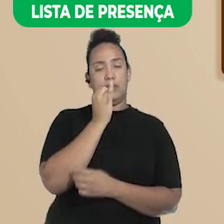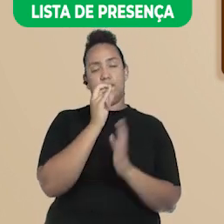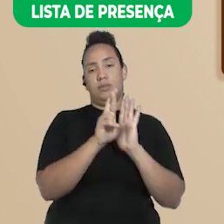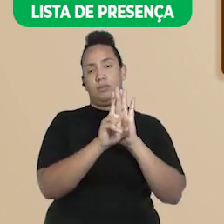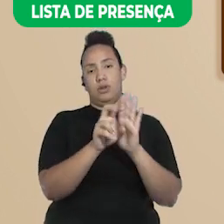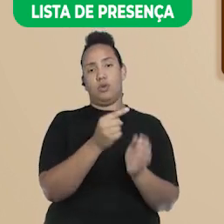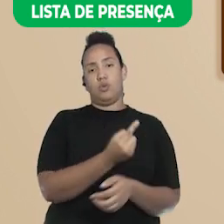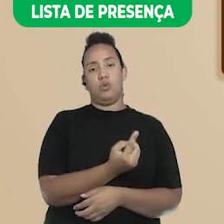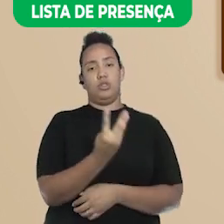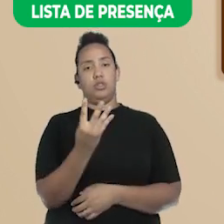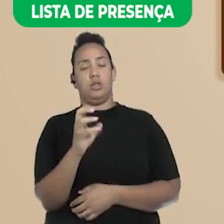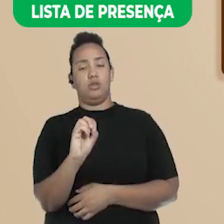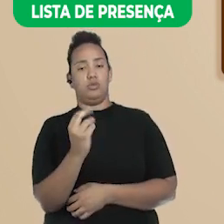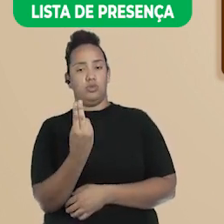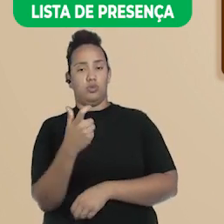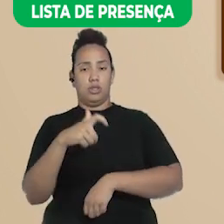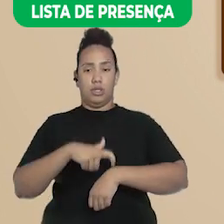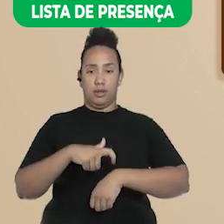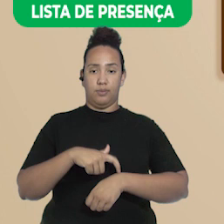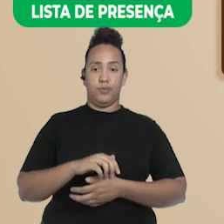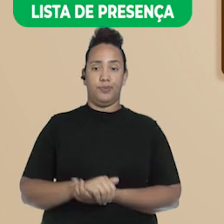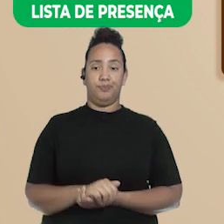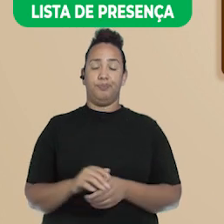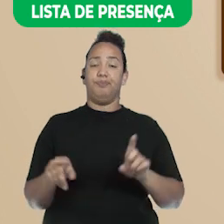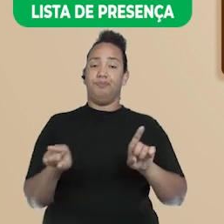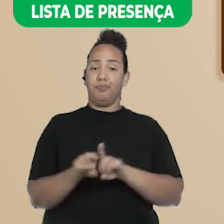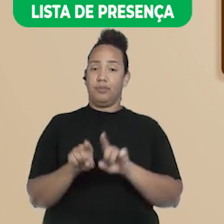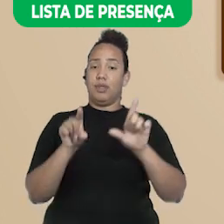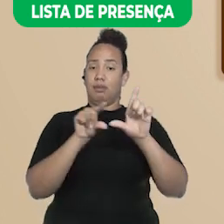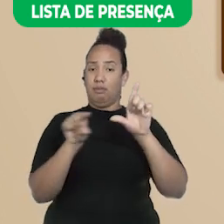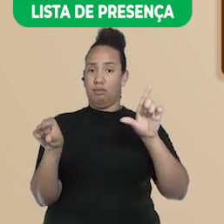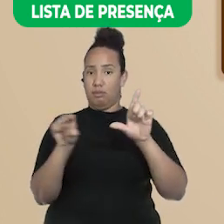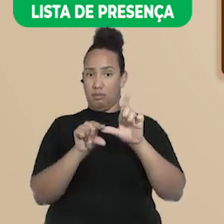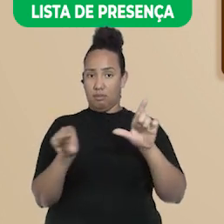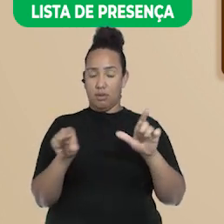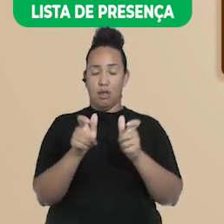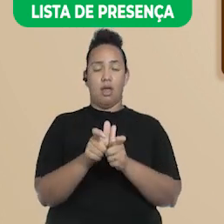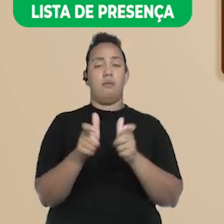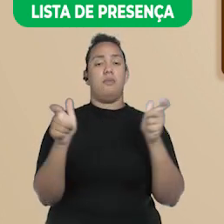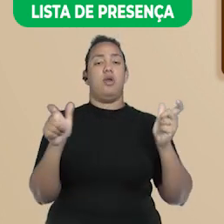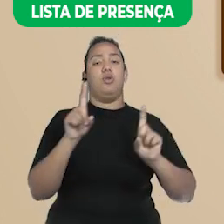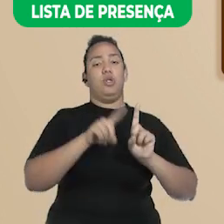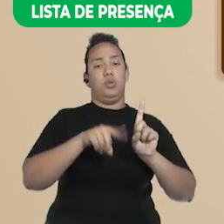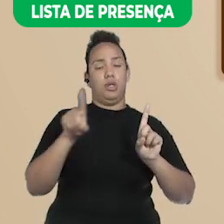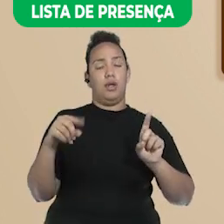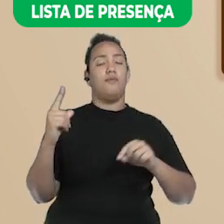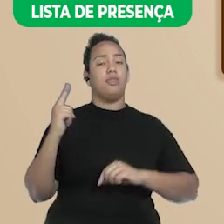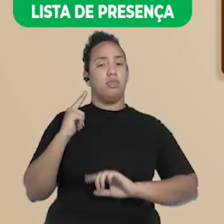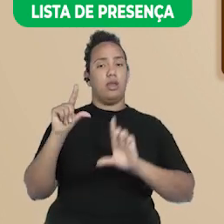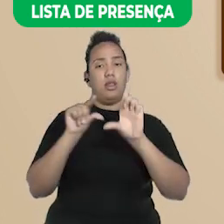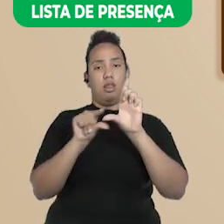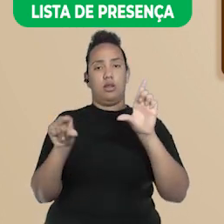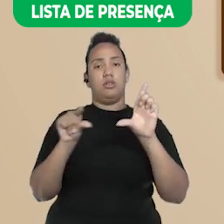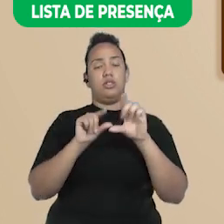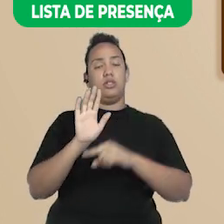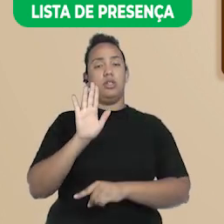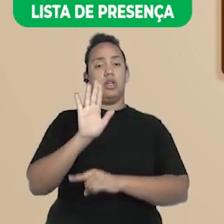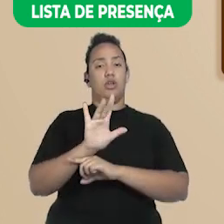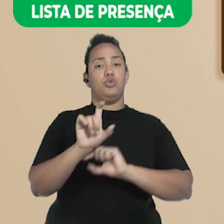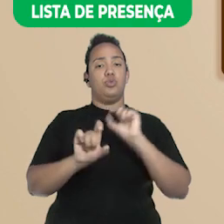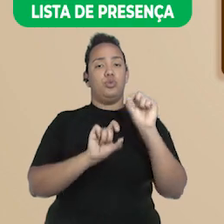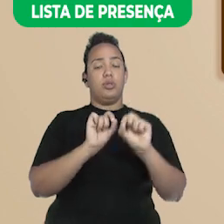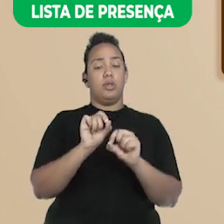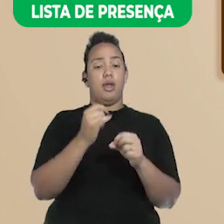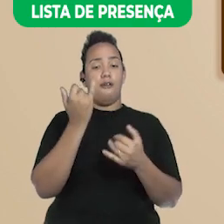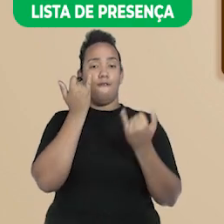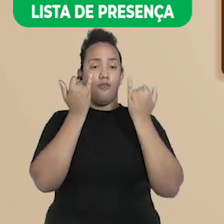tempo. E as legendas. Grande parte dos gráficos apresentam legendas que auxiliam na leitura das